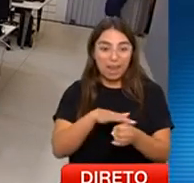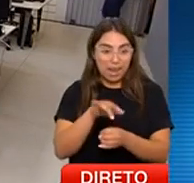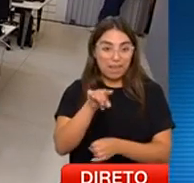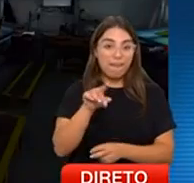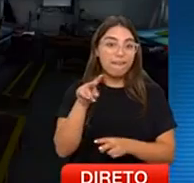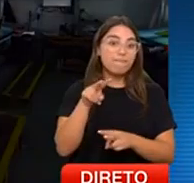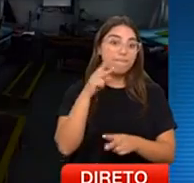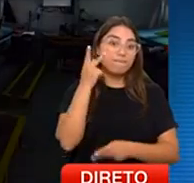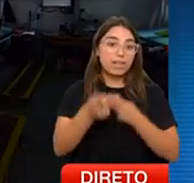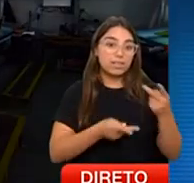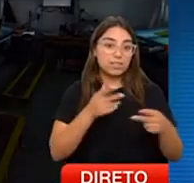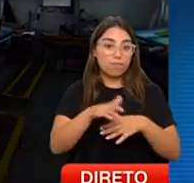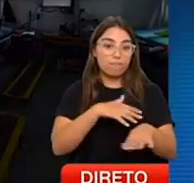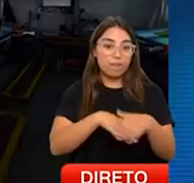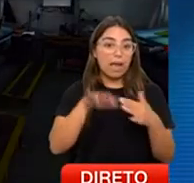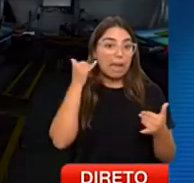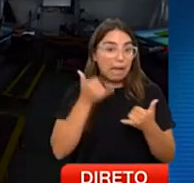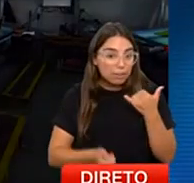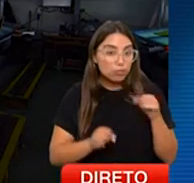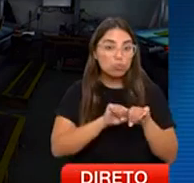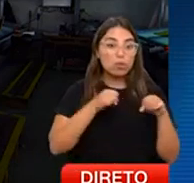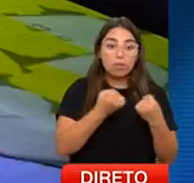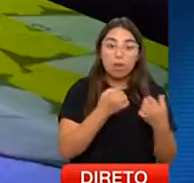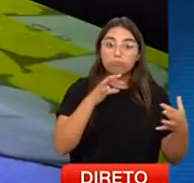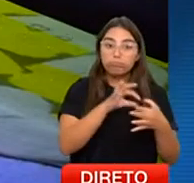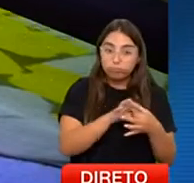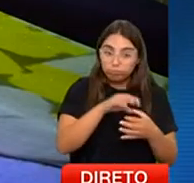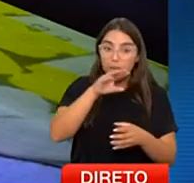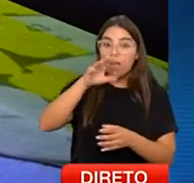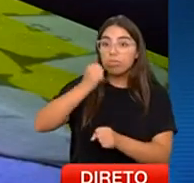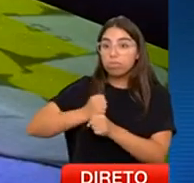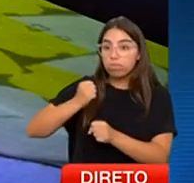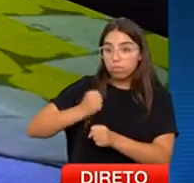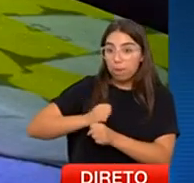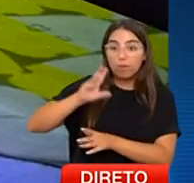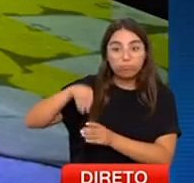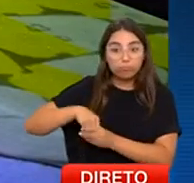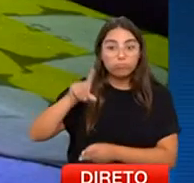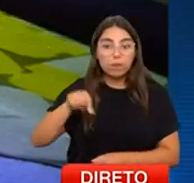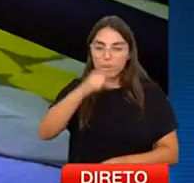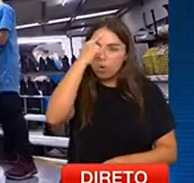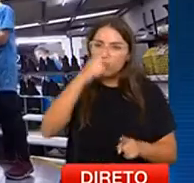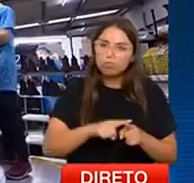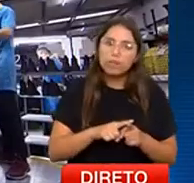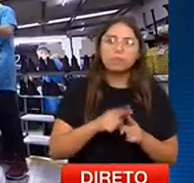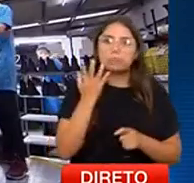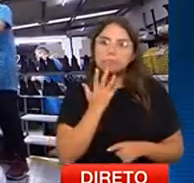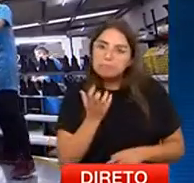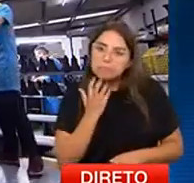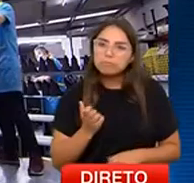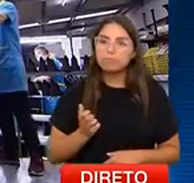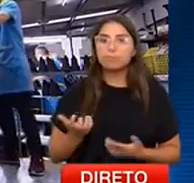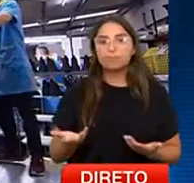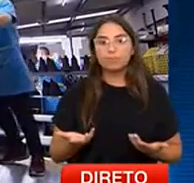avaliações dos riscos psicossociais e portanto os riscos psicossociais inerentes à atividade de trabalho para que possamos ter uma atitude de prevenção ora o que nós temos